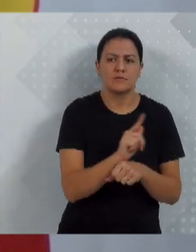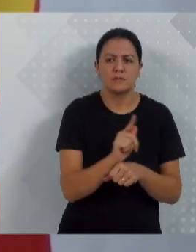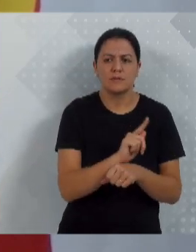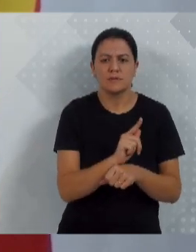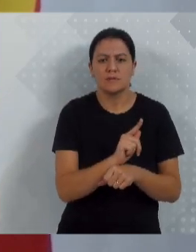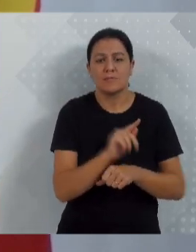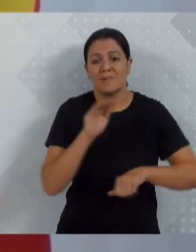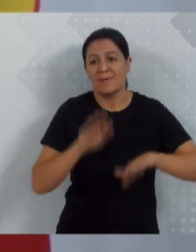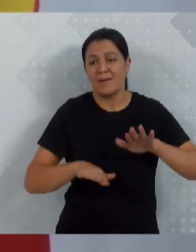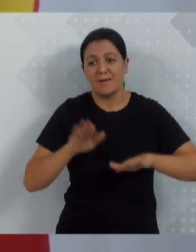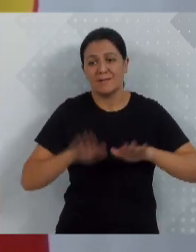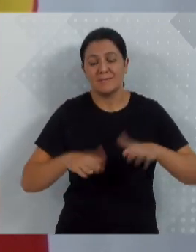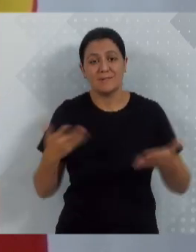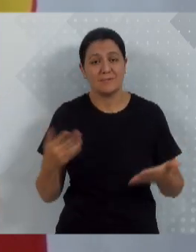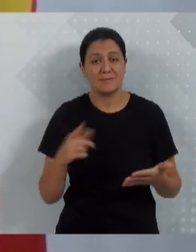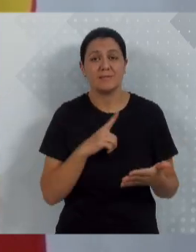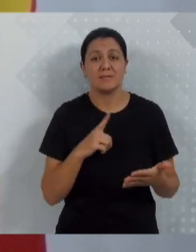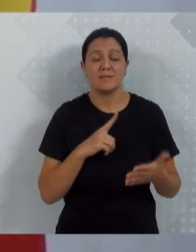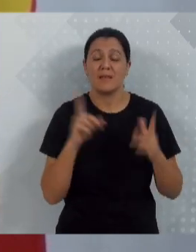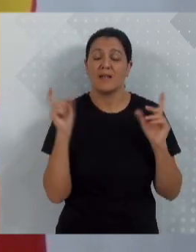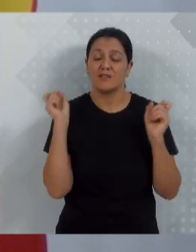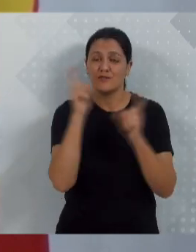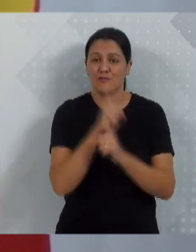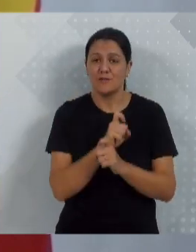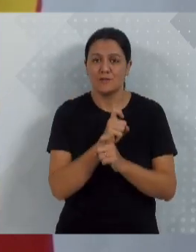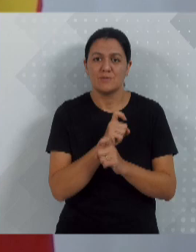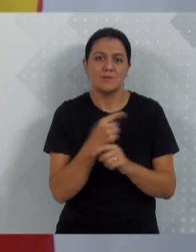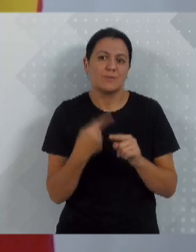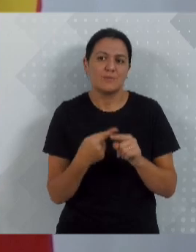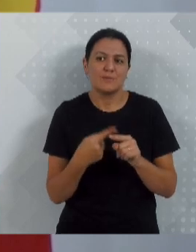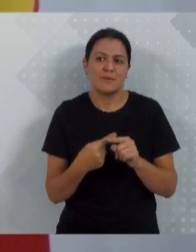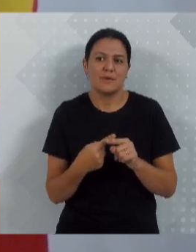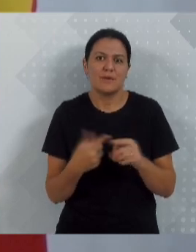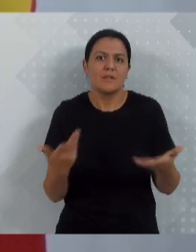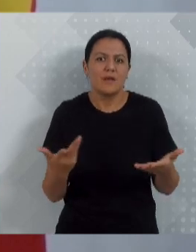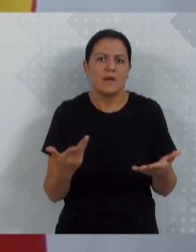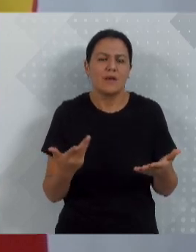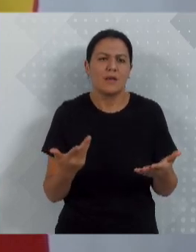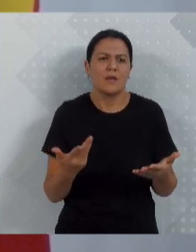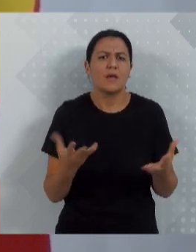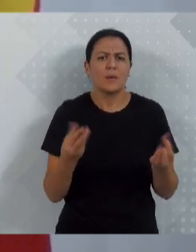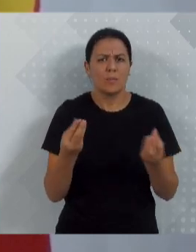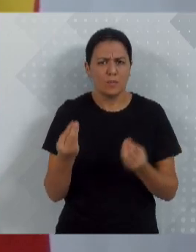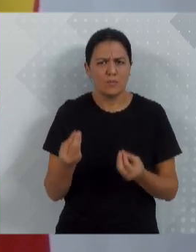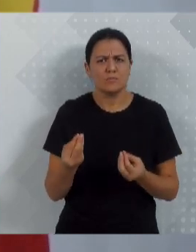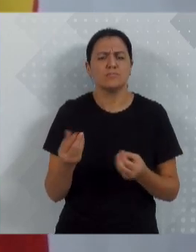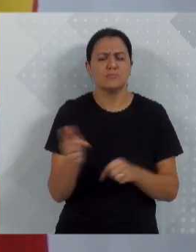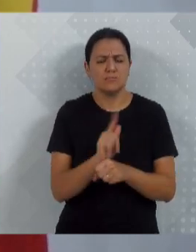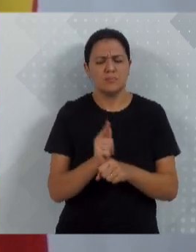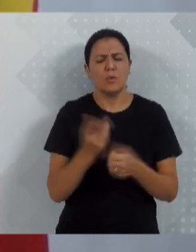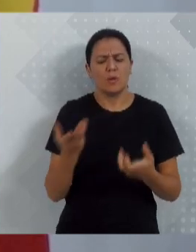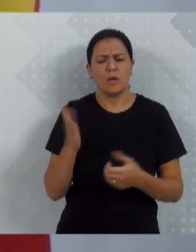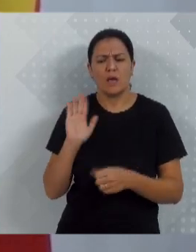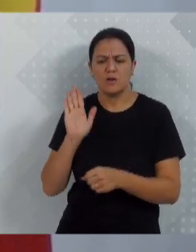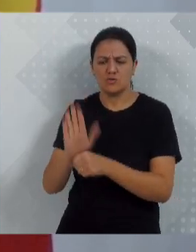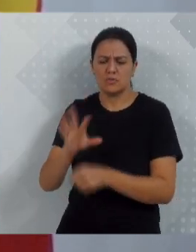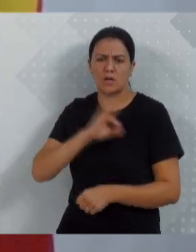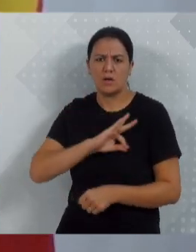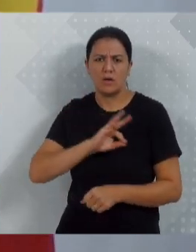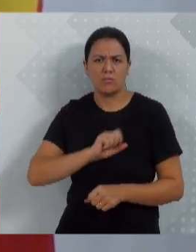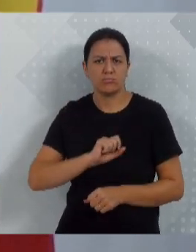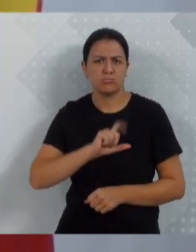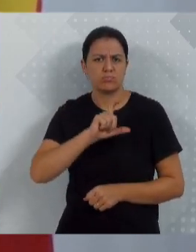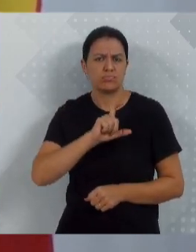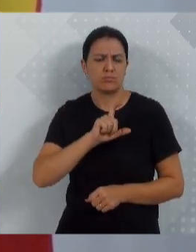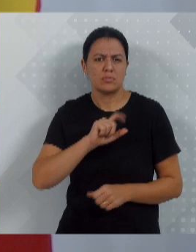Matias, muitas vezes existe uma dificuldade, né? Que gestor que não gostaria de conceder todos os aumentos, mas tem, em relação à